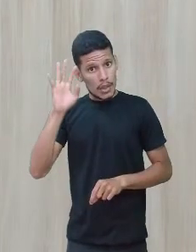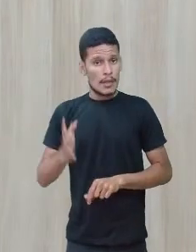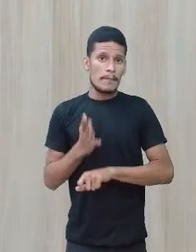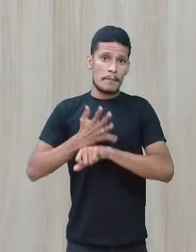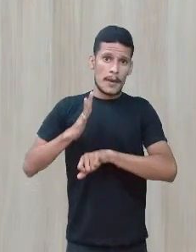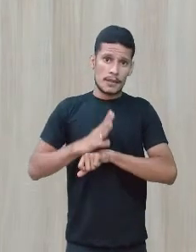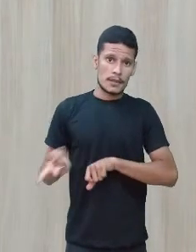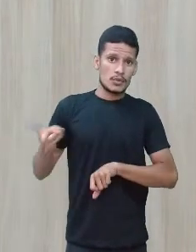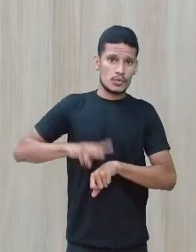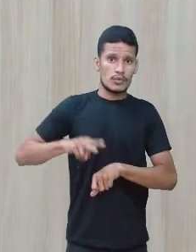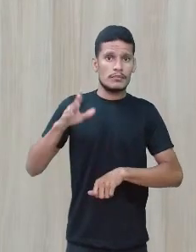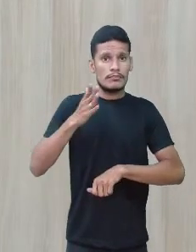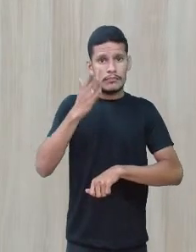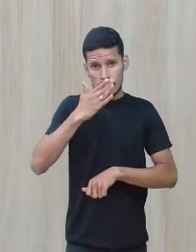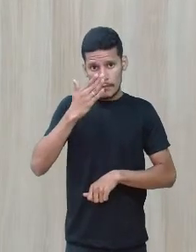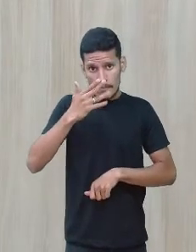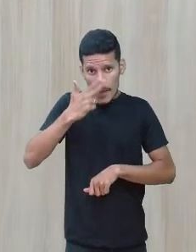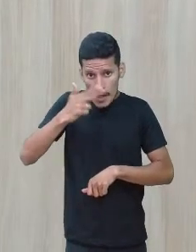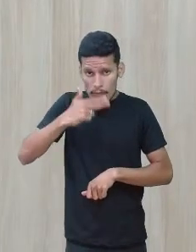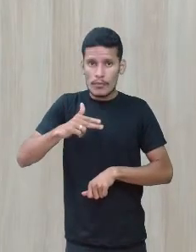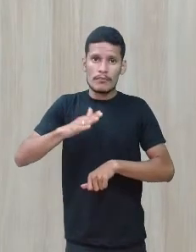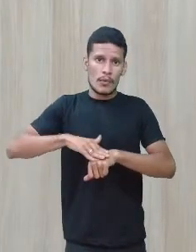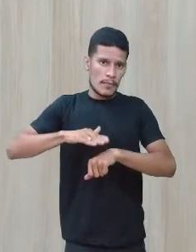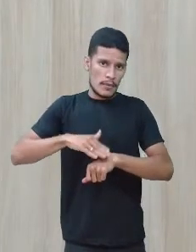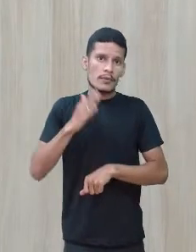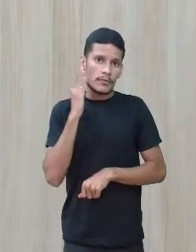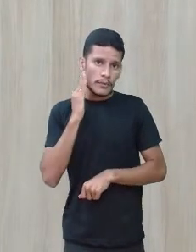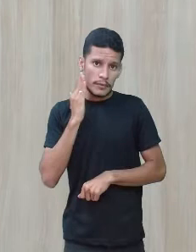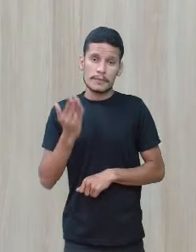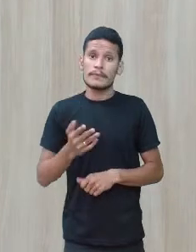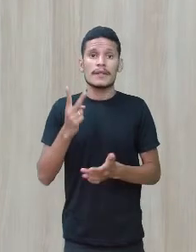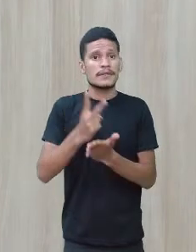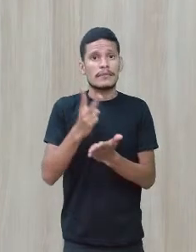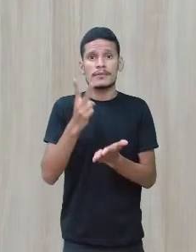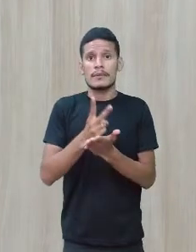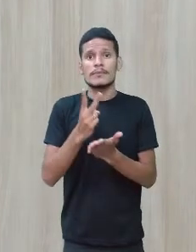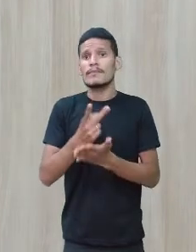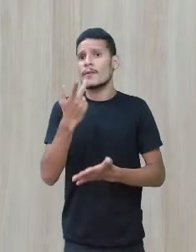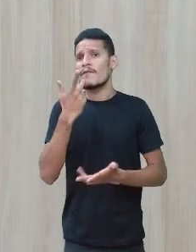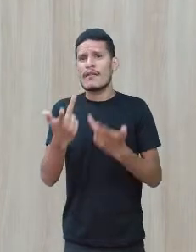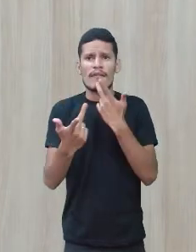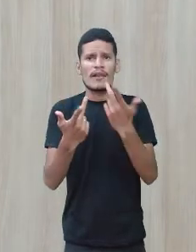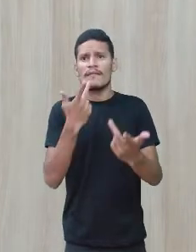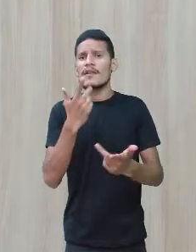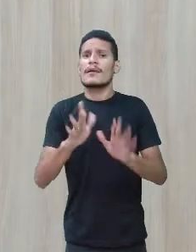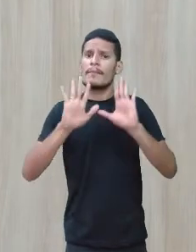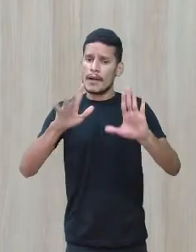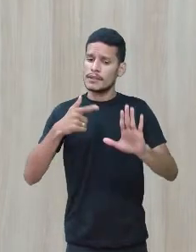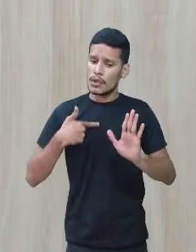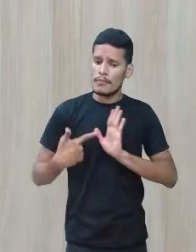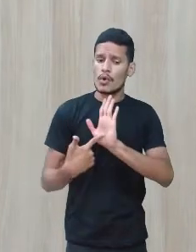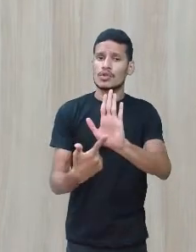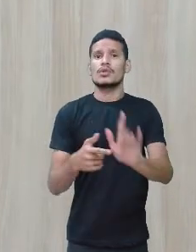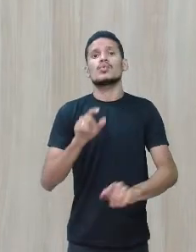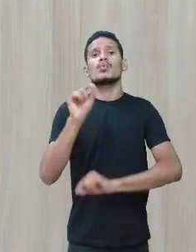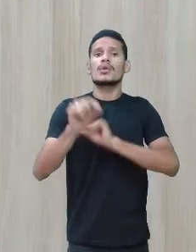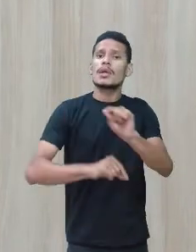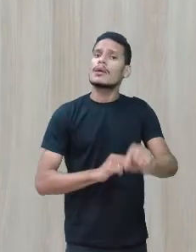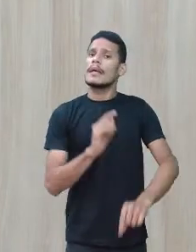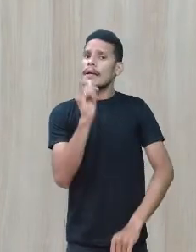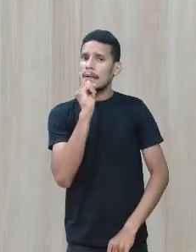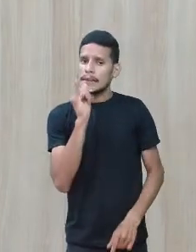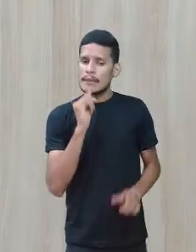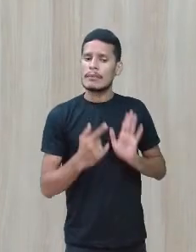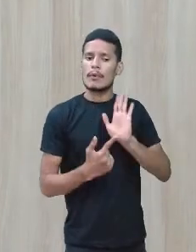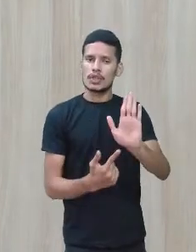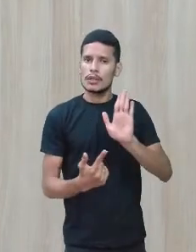né? A educação física trabalha teoria e prática o tempo inteiro. Mesmo que eu esteja aqui falando, mas eu estou dando exemplos para vocês, e